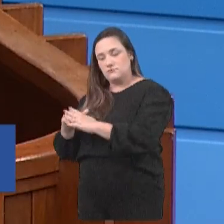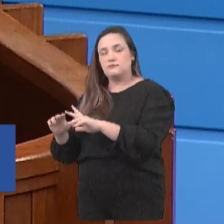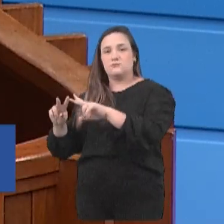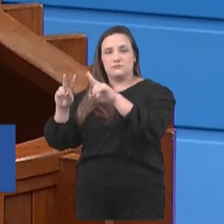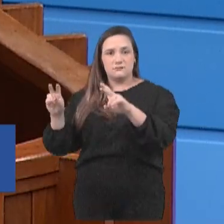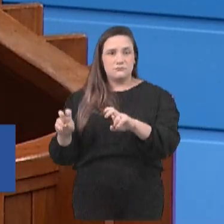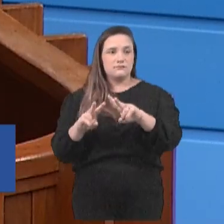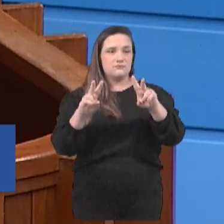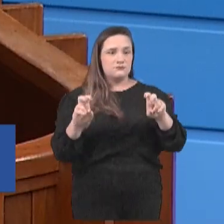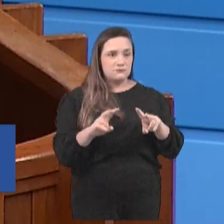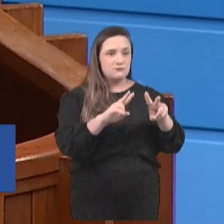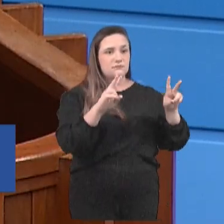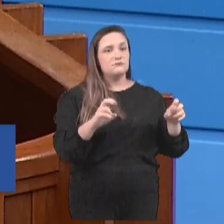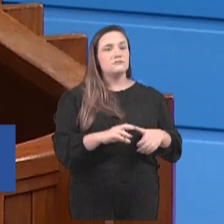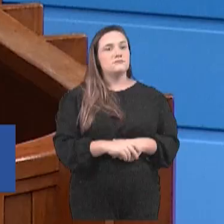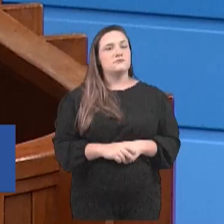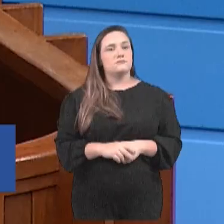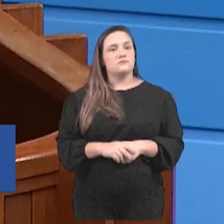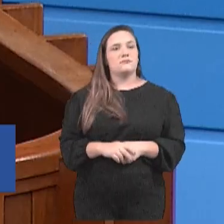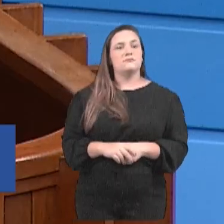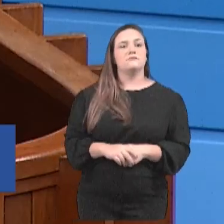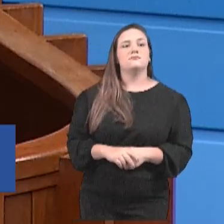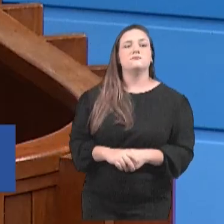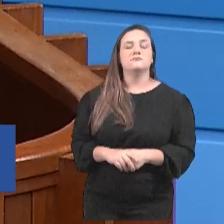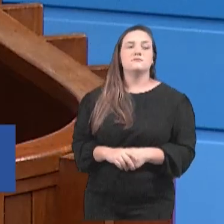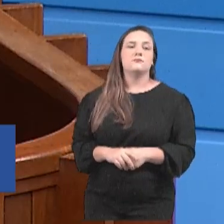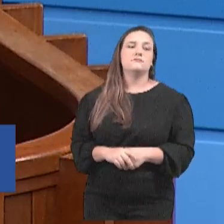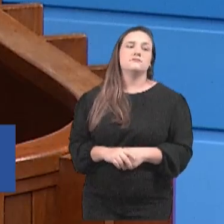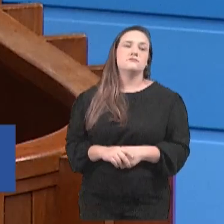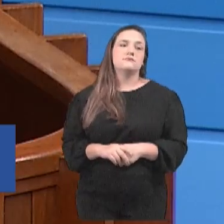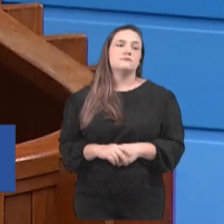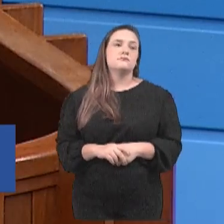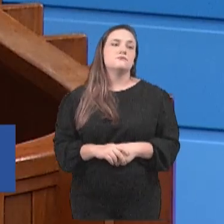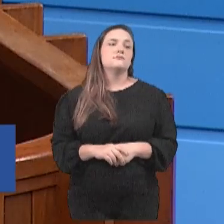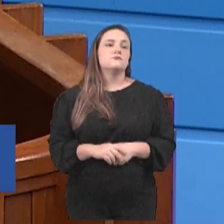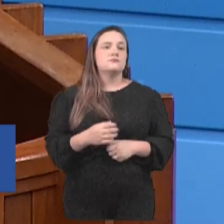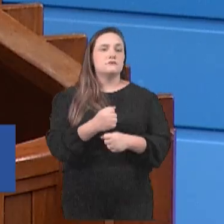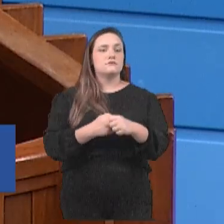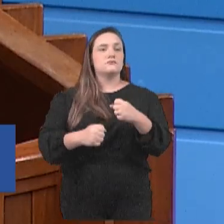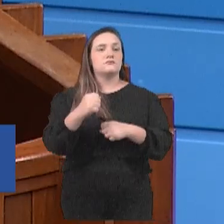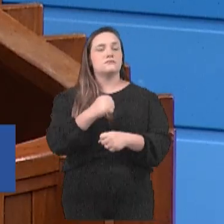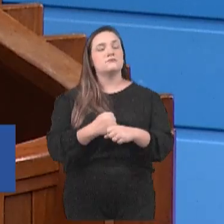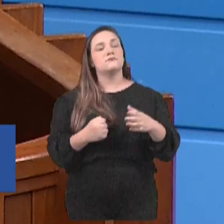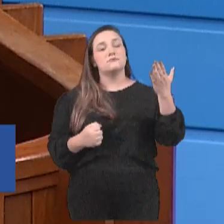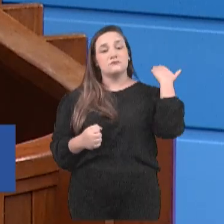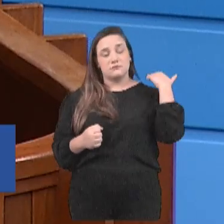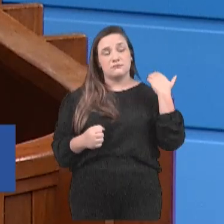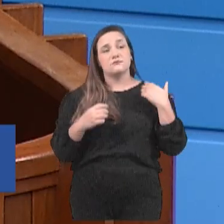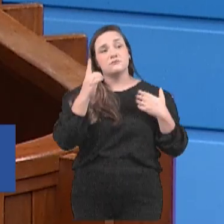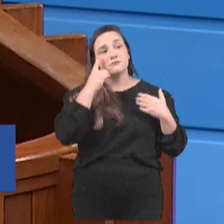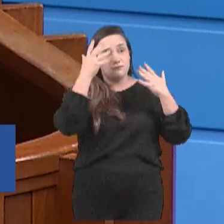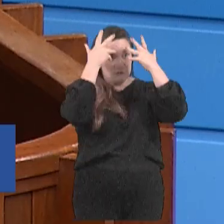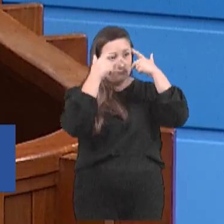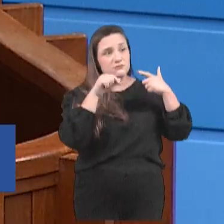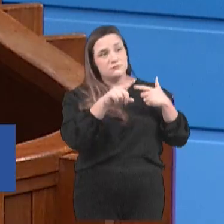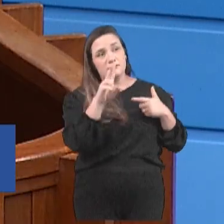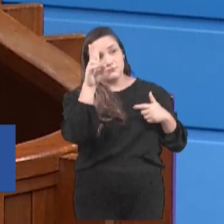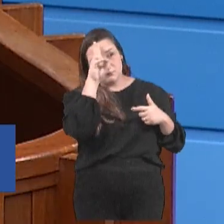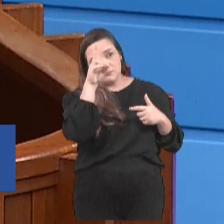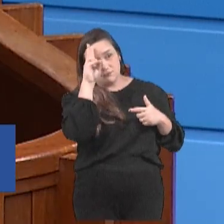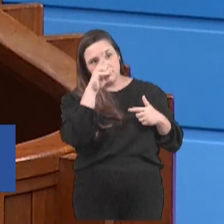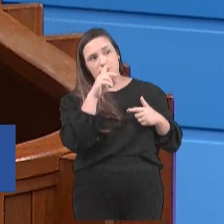departamento do governo, e tem acontecido isso. Ano passado, deputado Paulo Duarte, teve reajustes que foram